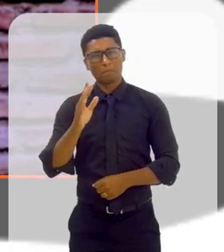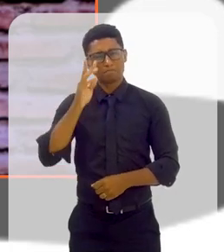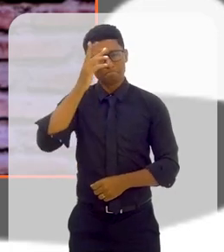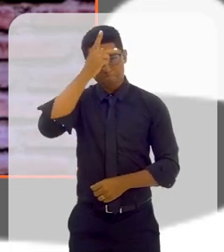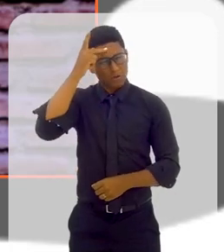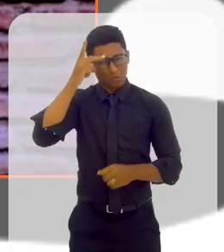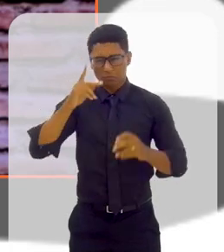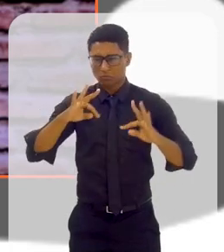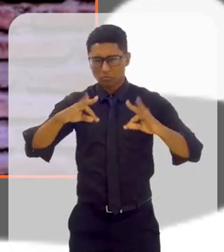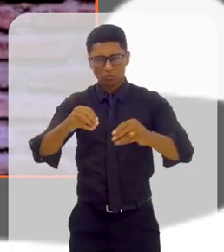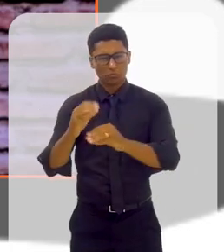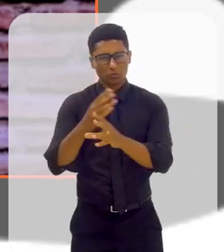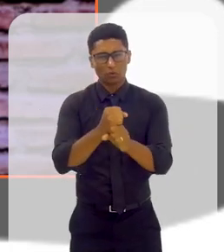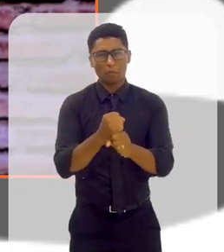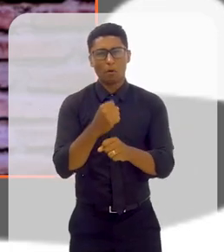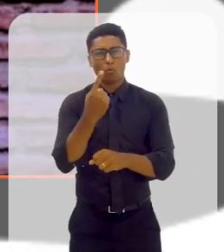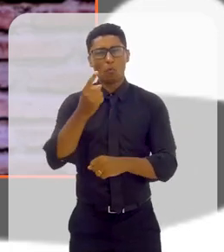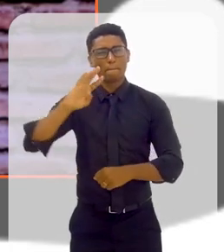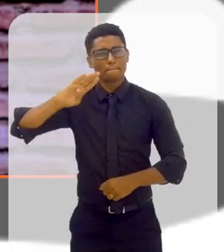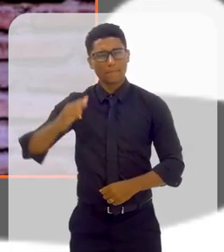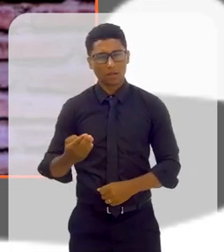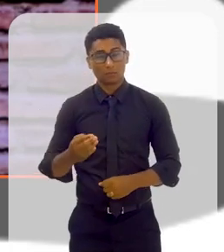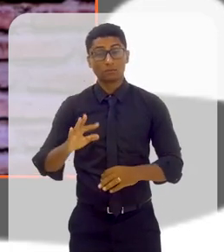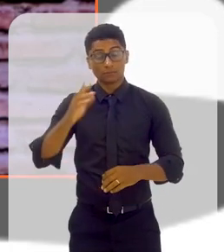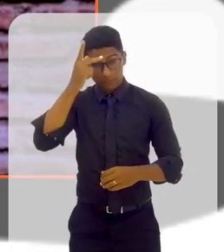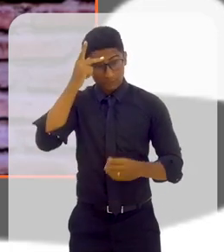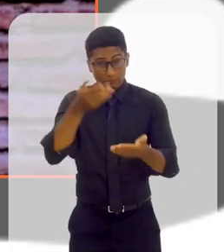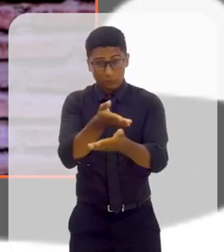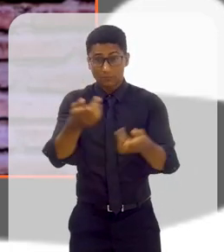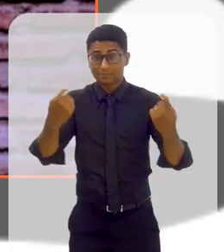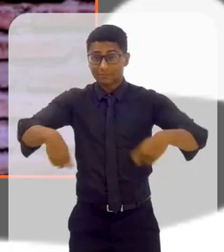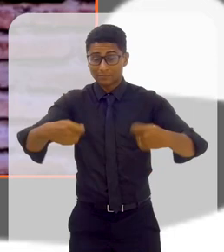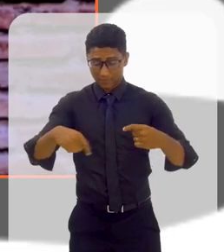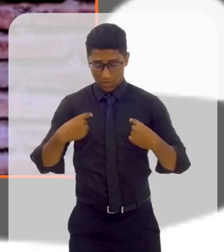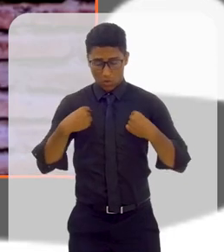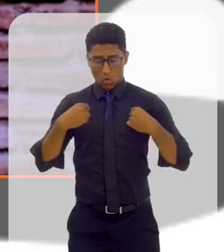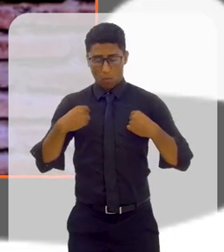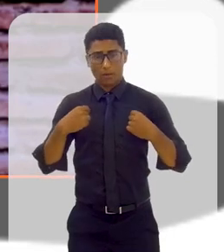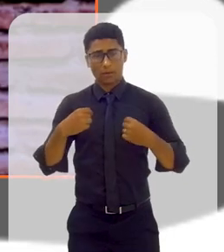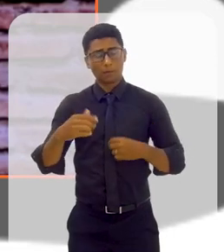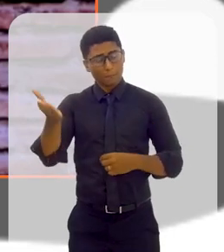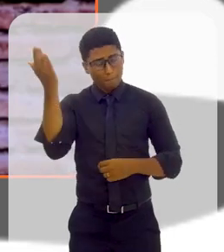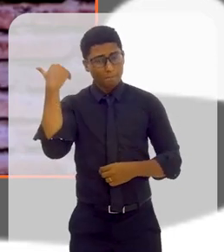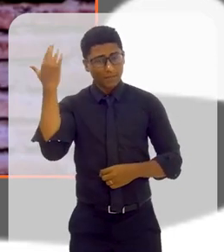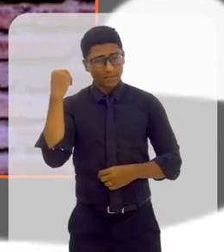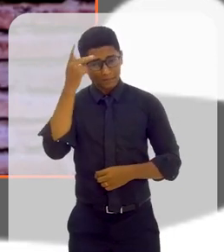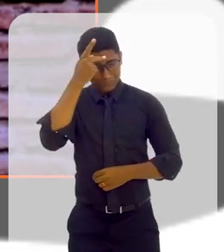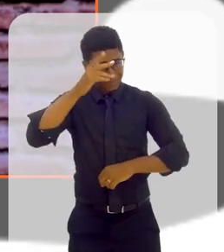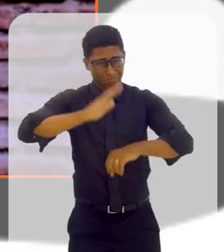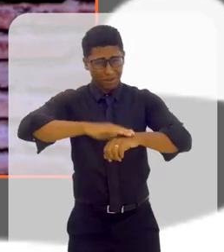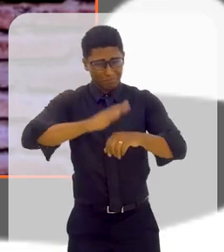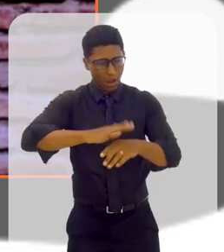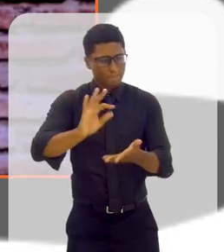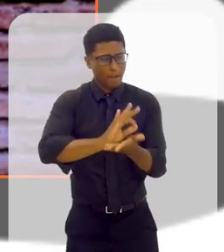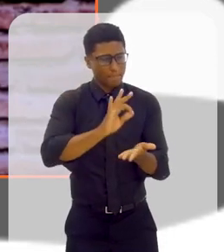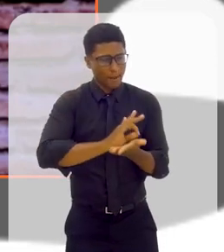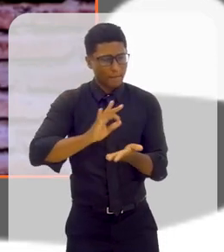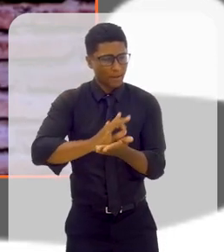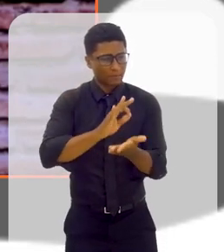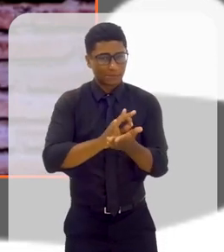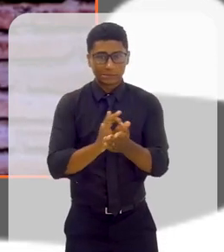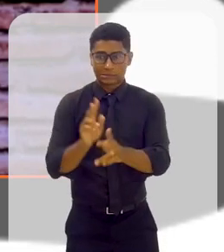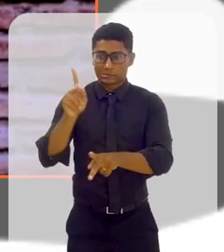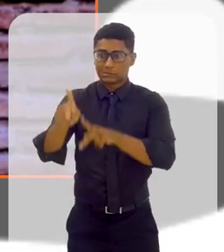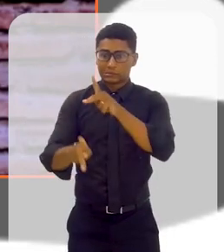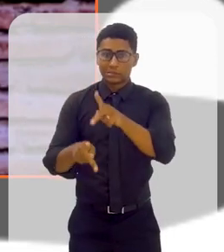pessoas necessitavam de roupas. E tudo era feito por um artesão. Com o crescimento abrupto da